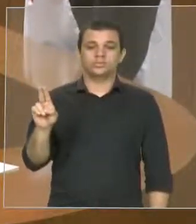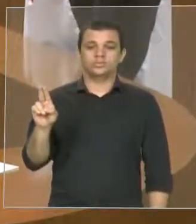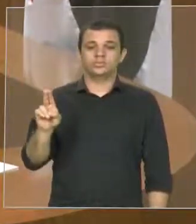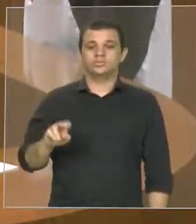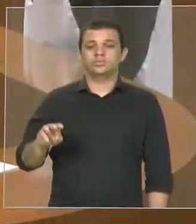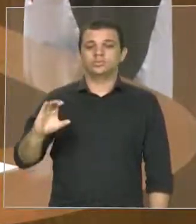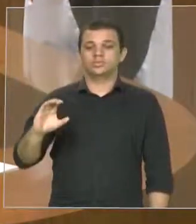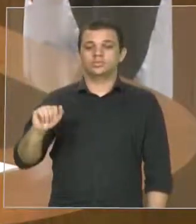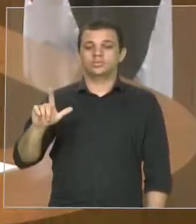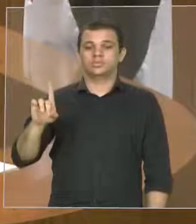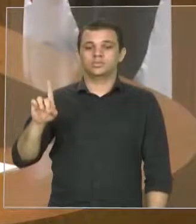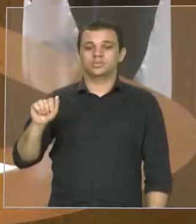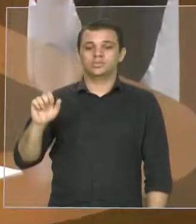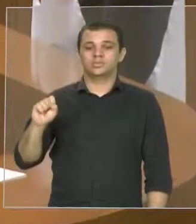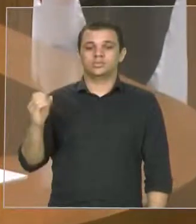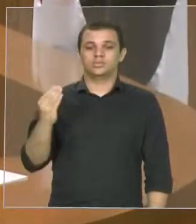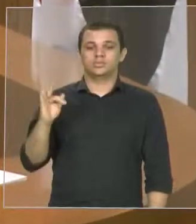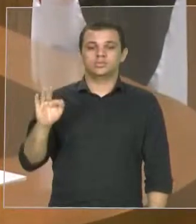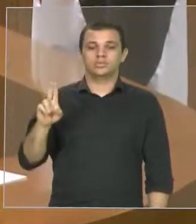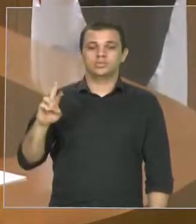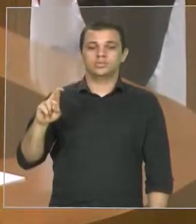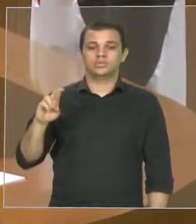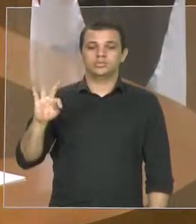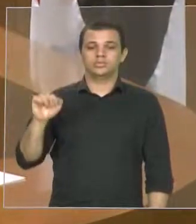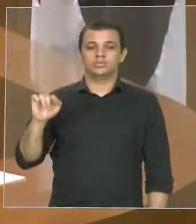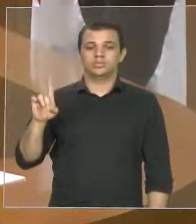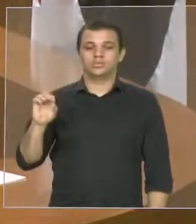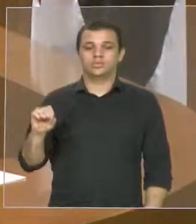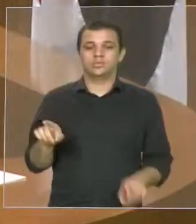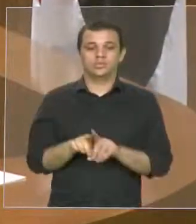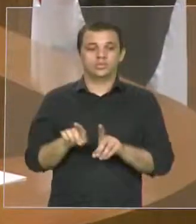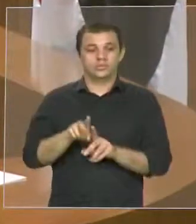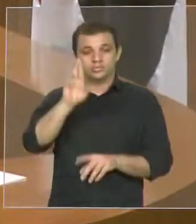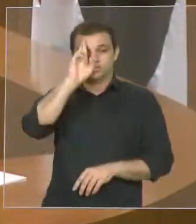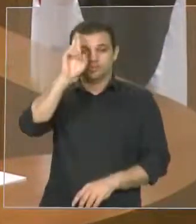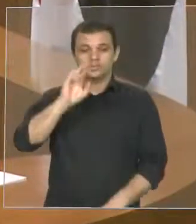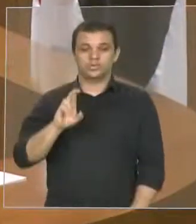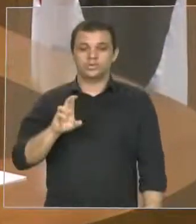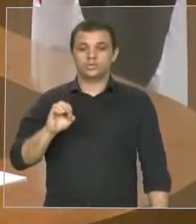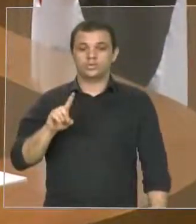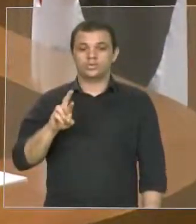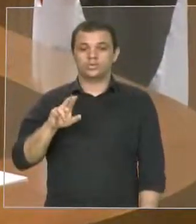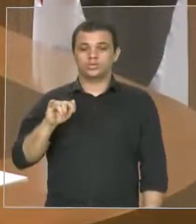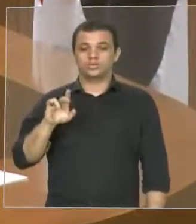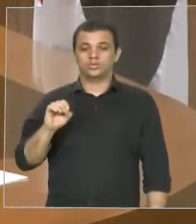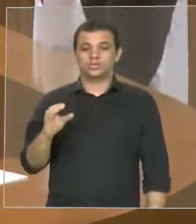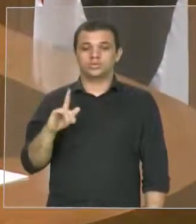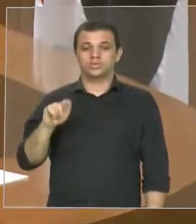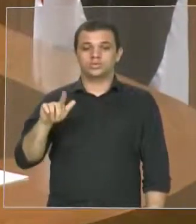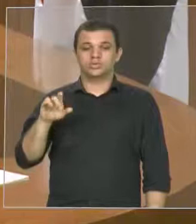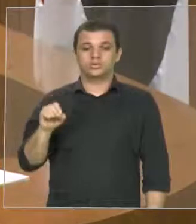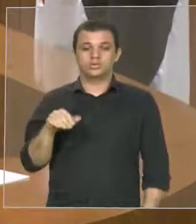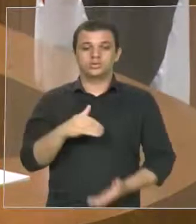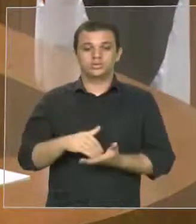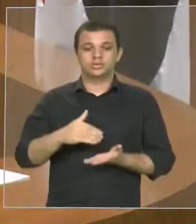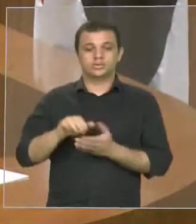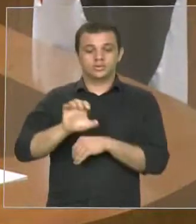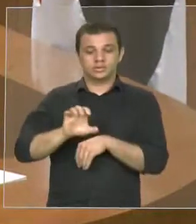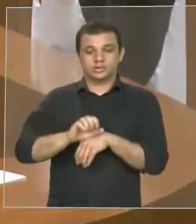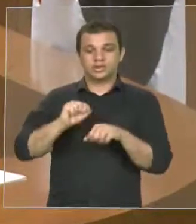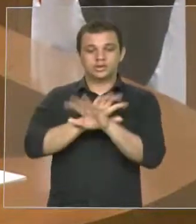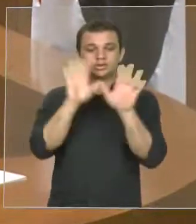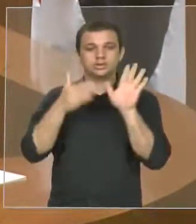Caldas Furtado, presidente do Tribunal de Contas do Estado. Excelentíssimo senhor Rodrigo Lago, secretário de Estado da Transparência e Controle, neste ato